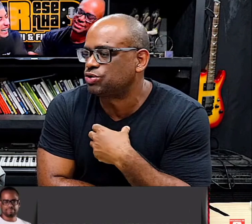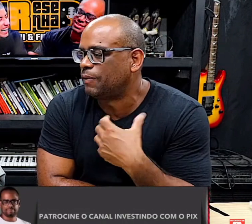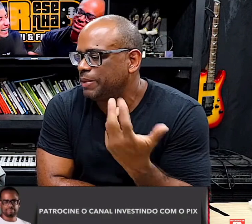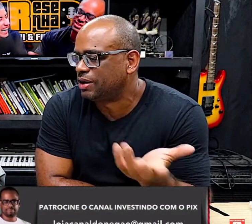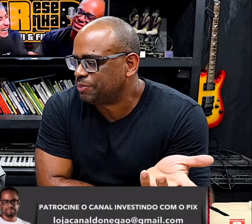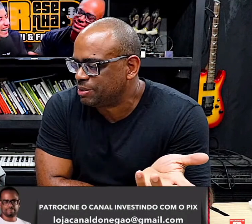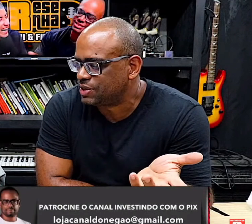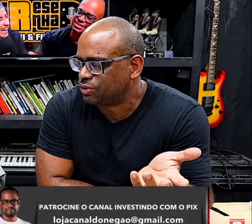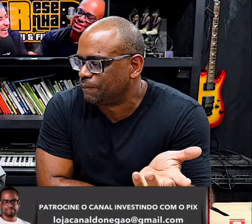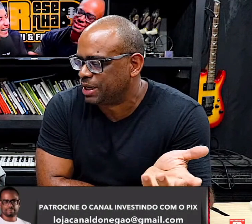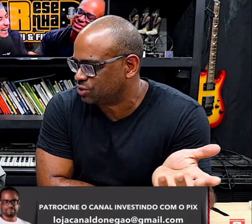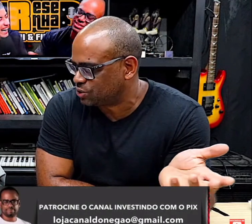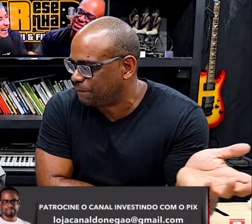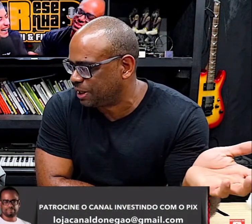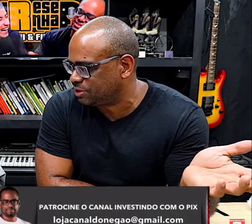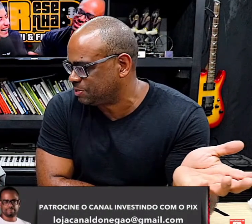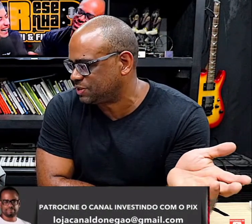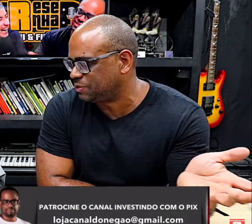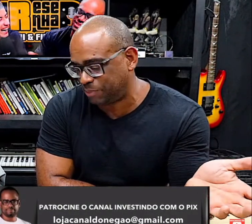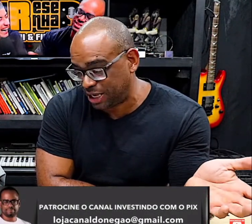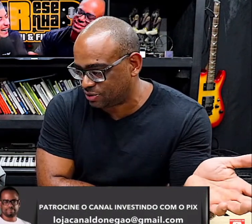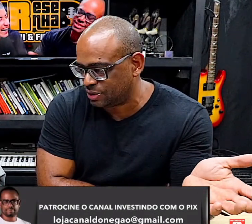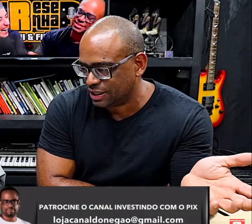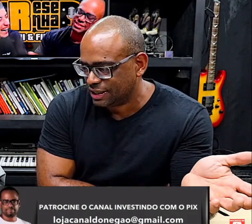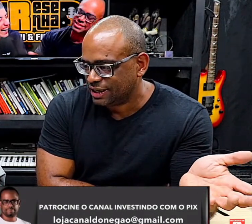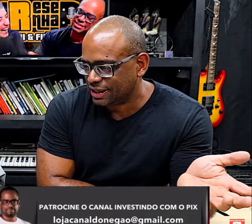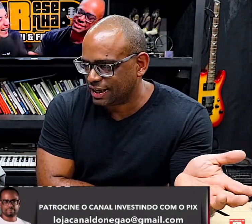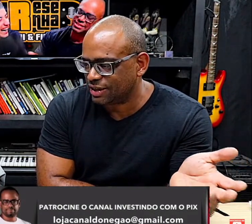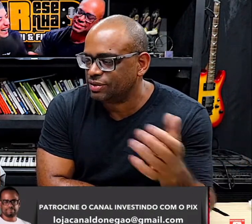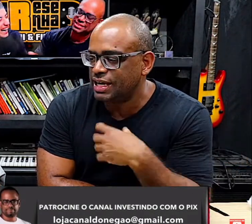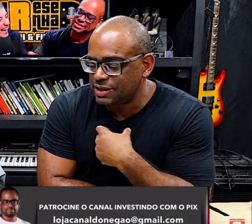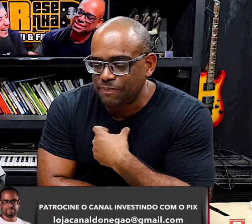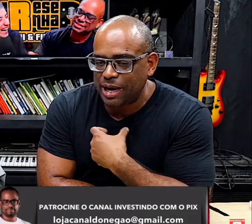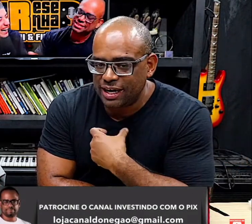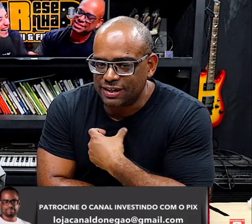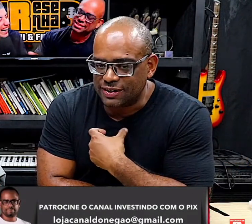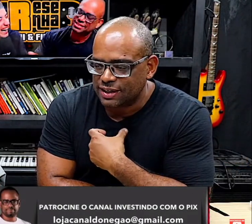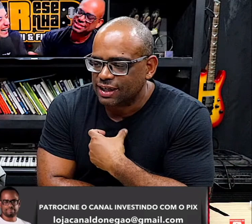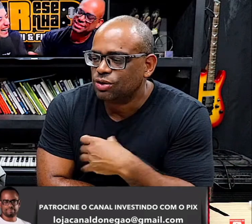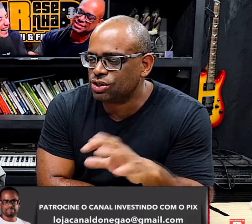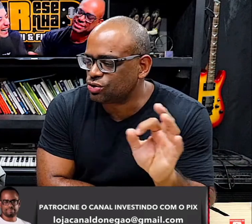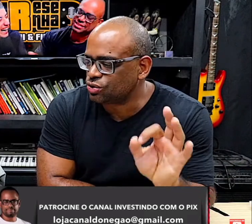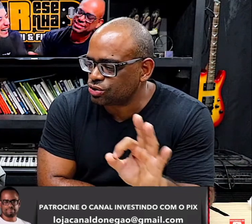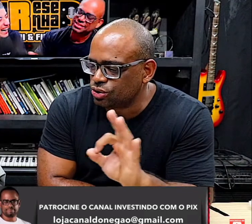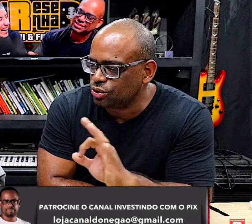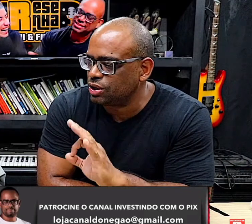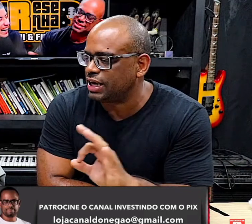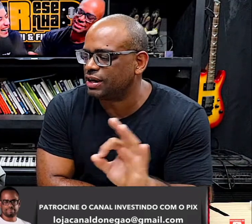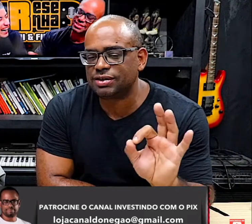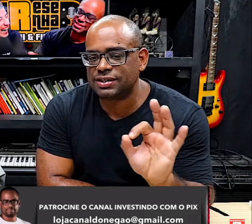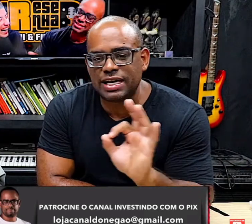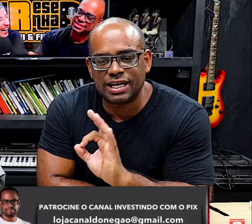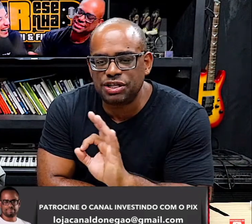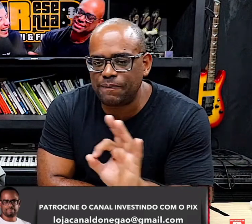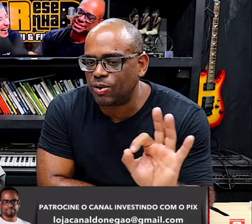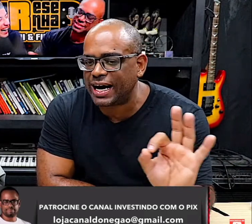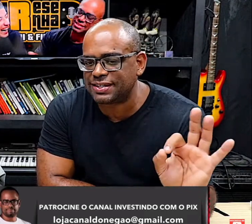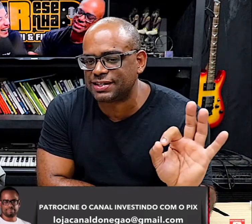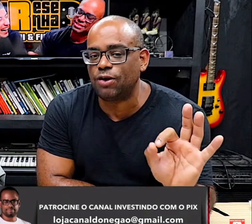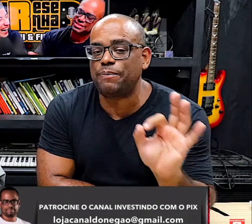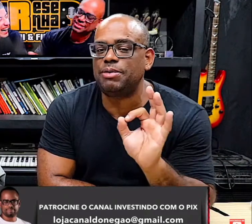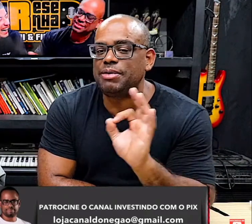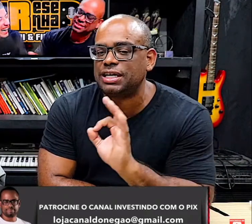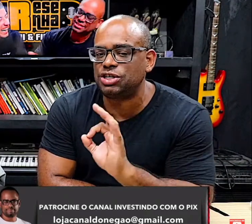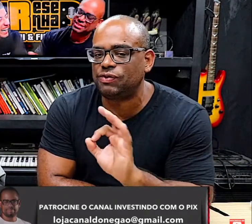dizem, ah, eu sou branco porque me sinto branco, eu sou preto porque me sinto preto, tá ligado? Nesse país, o discurso do Lula seria de